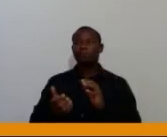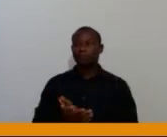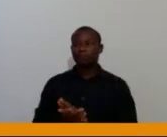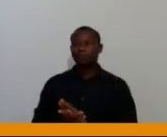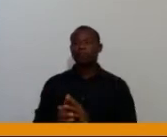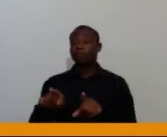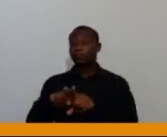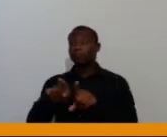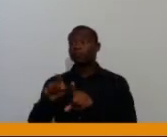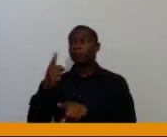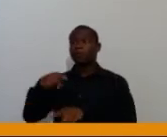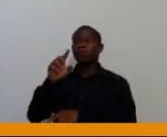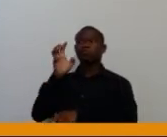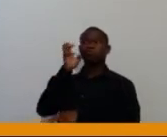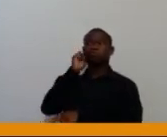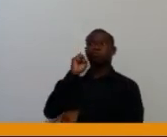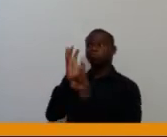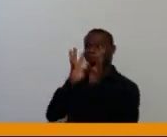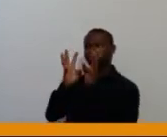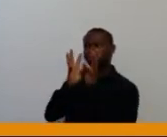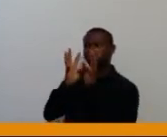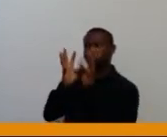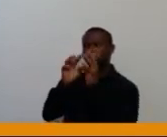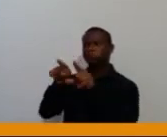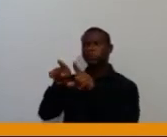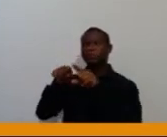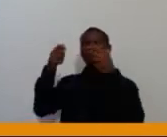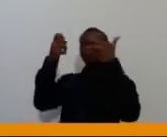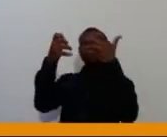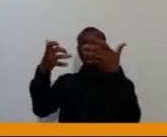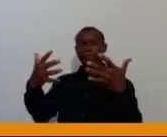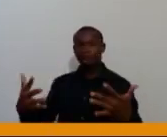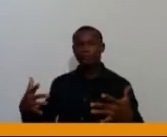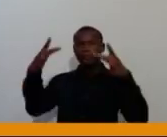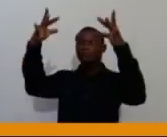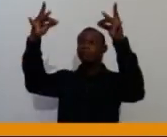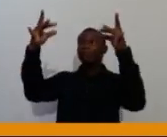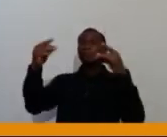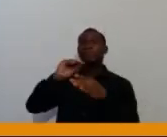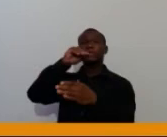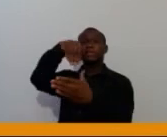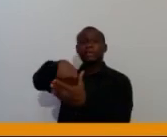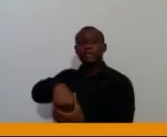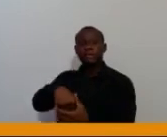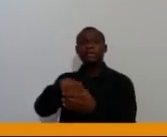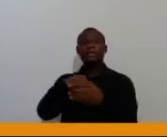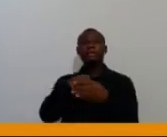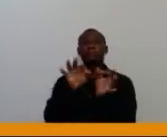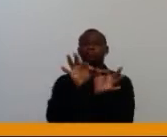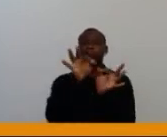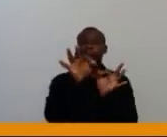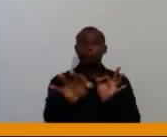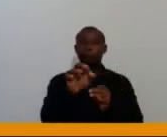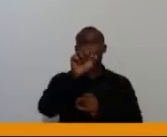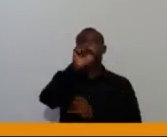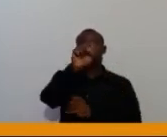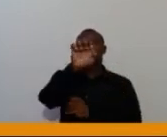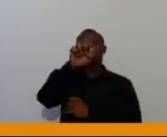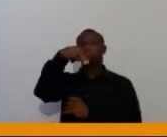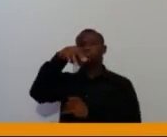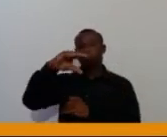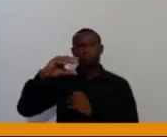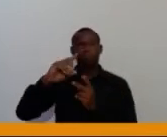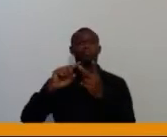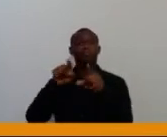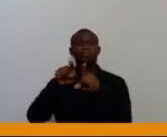nossa rede EAD SENAC, que tenho certeza que mais do que nunca, com esse